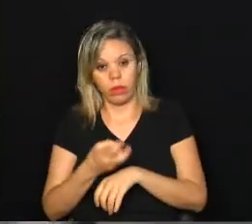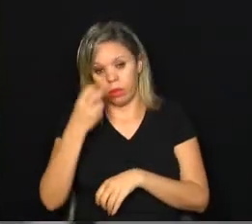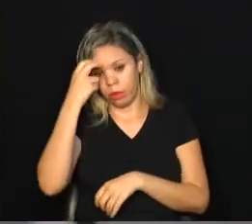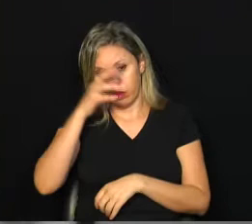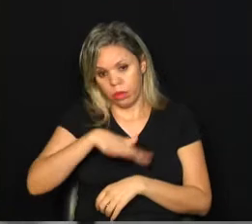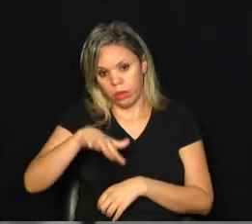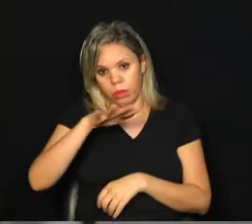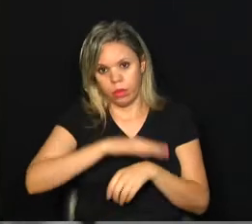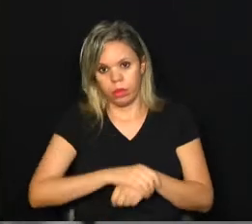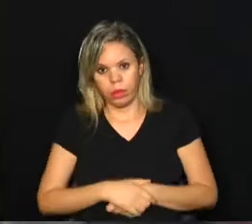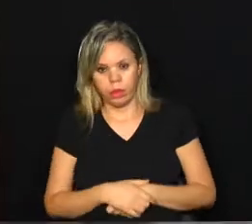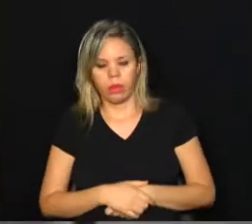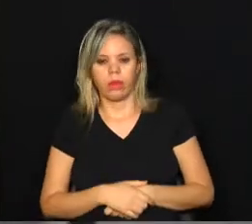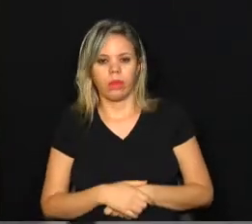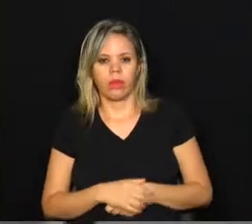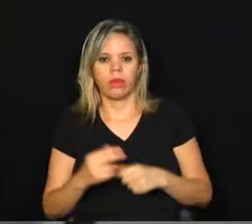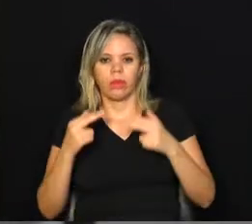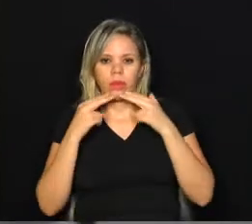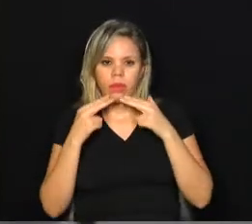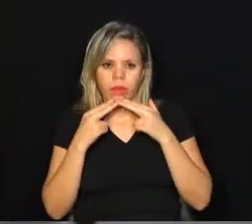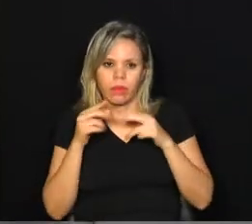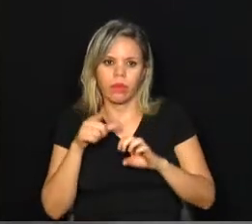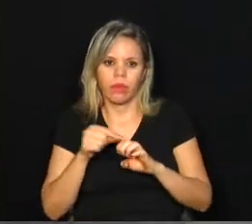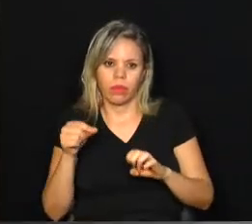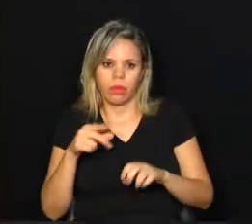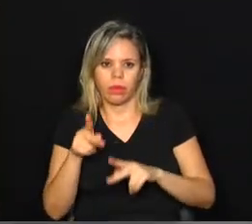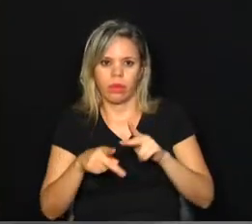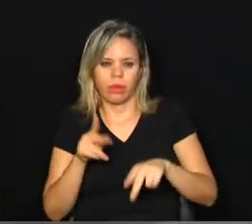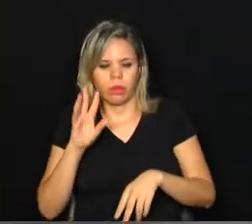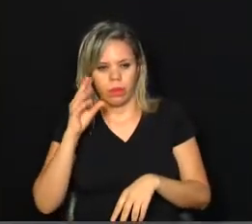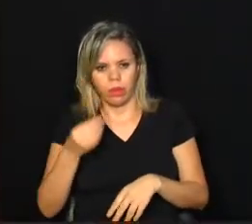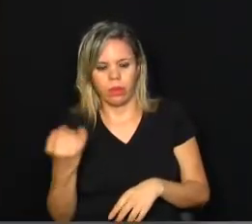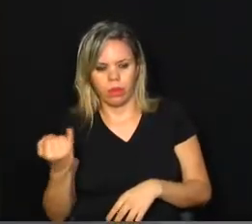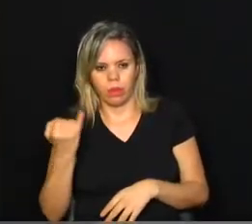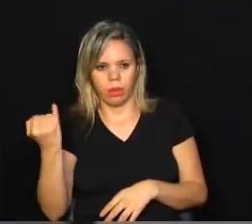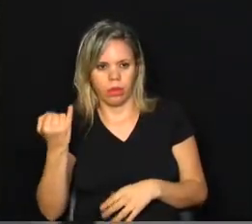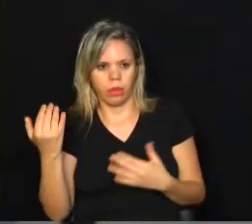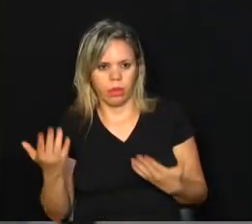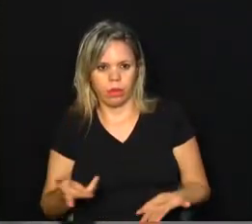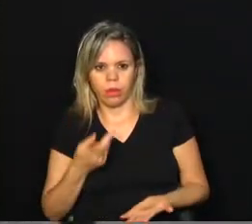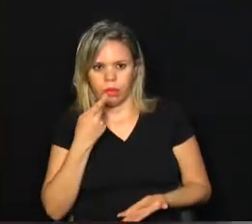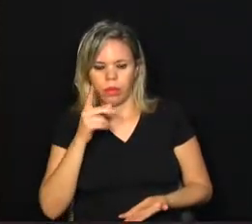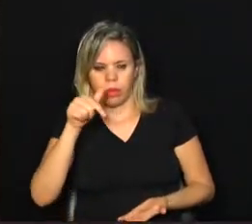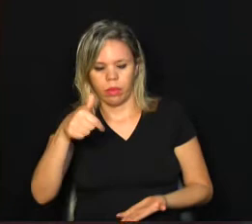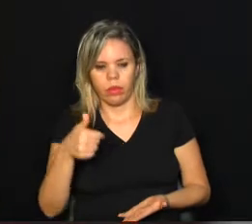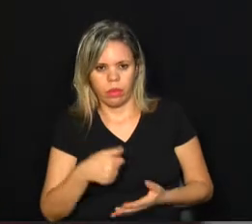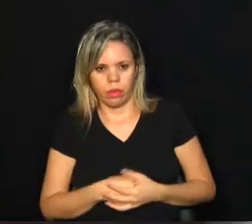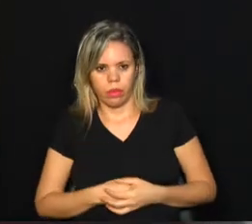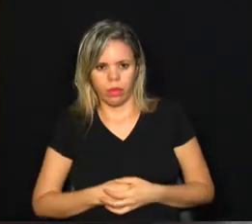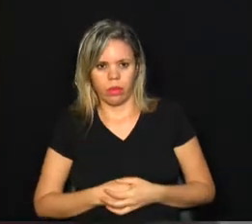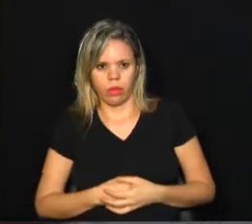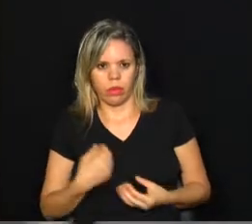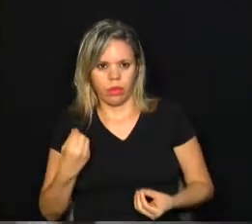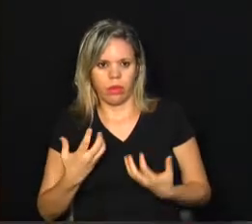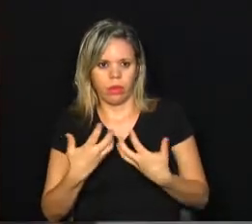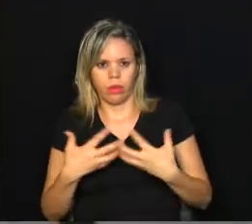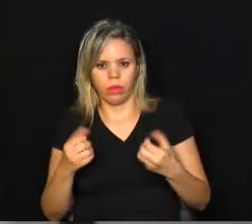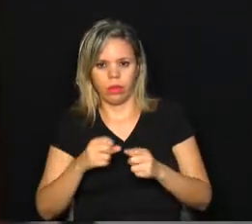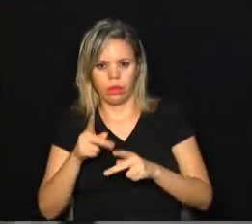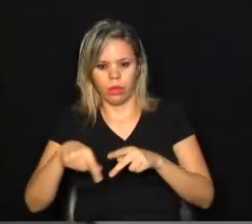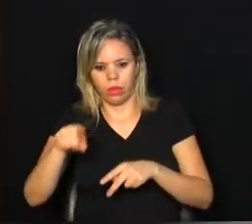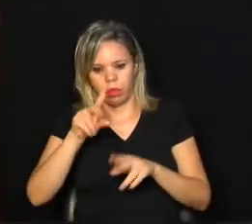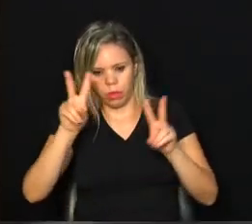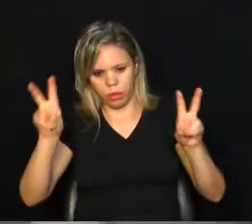cultura de inovação e empreendedorismo, as pessoas entenderem a importância disso. Depois eu falo um pouco mais sobre isso e convencer as pessoas